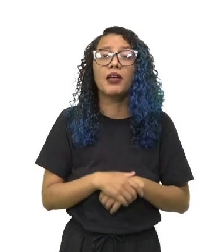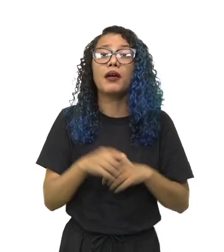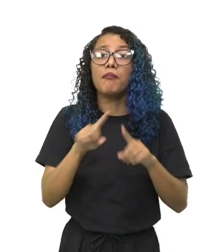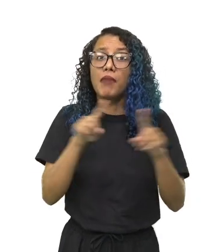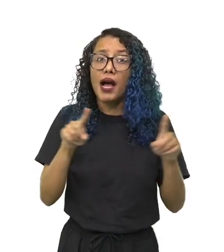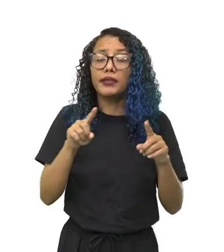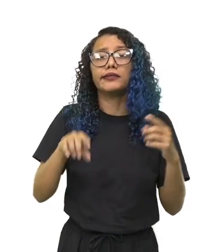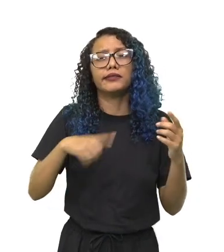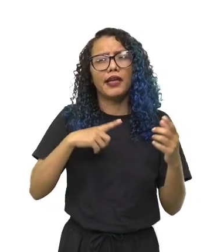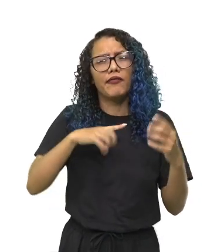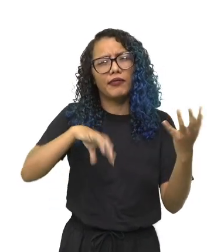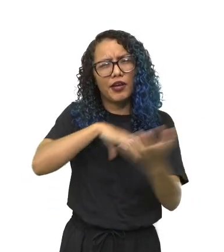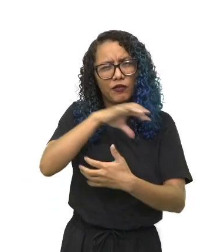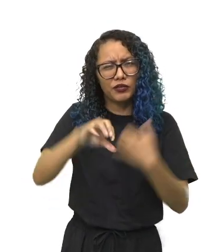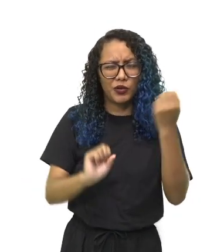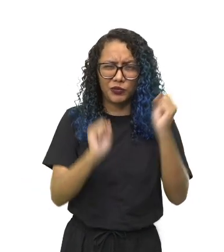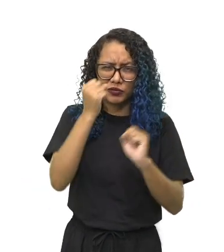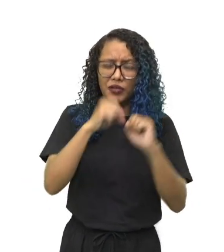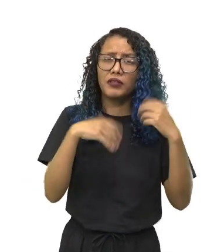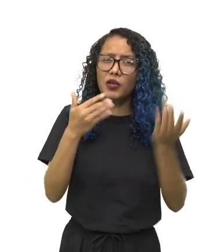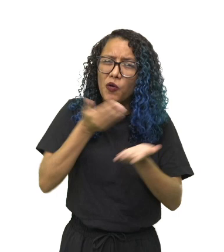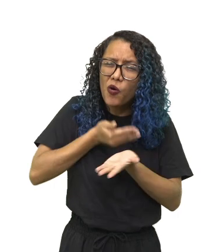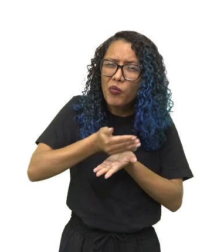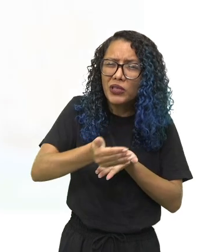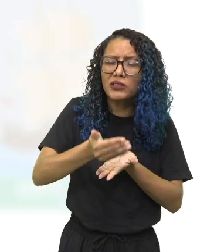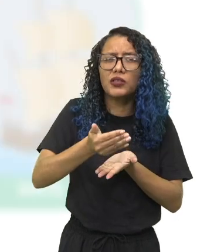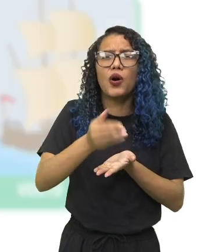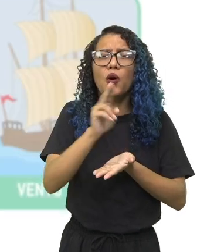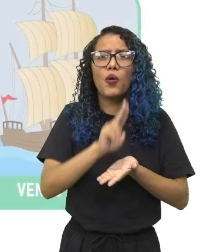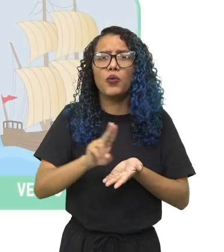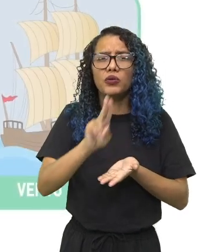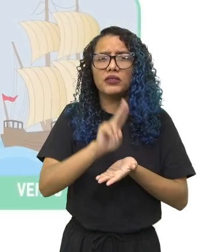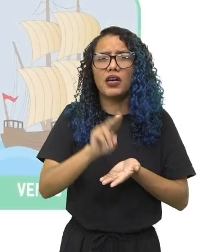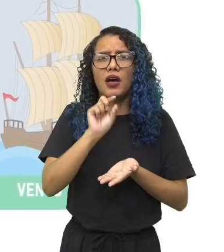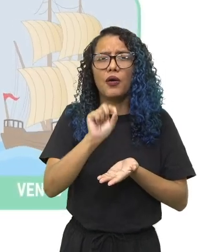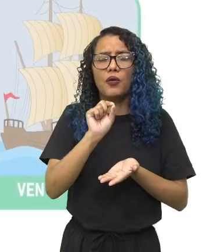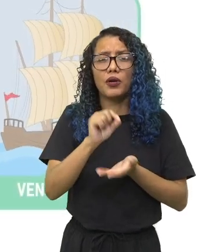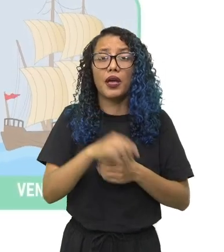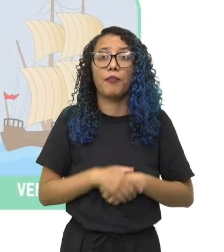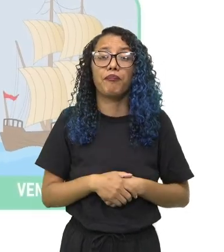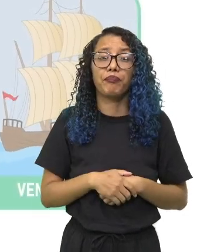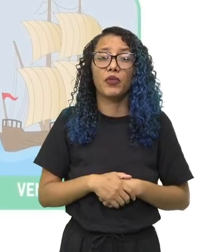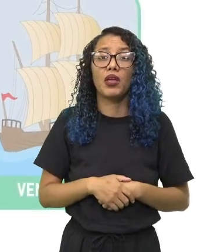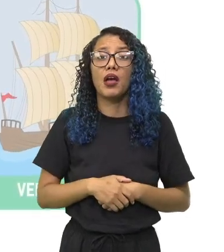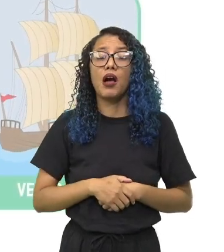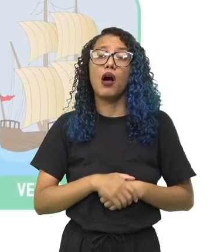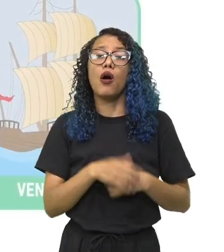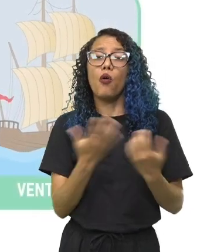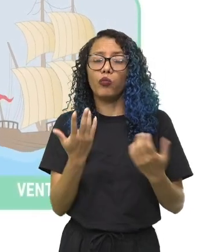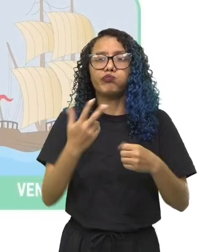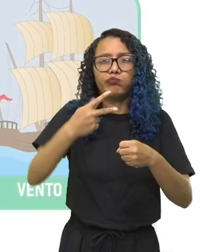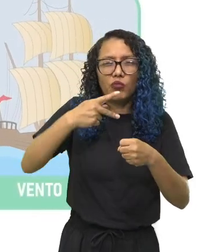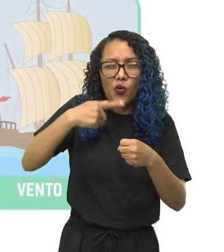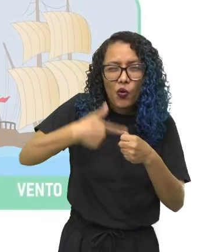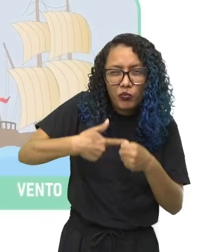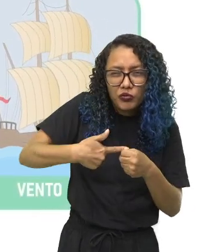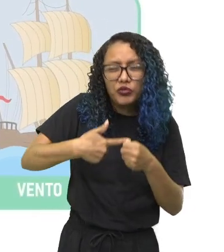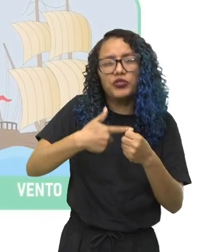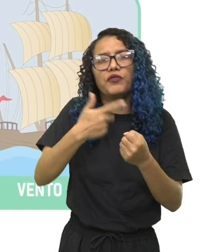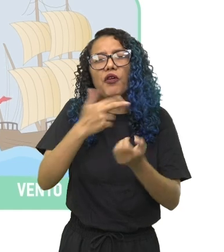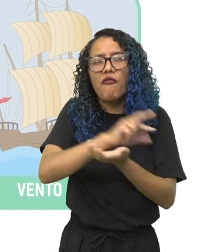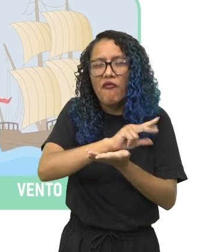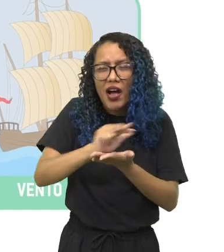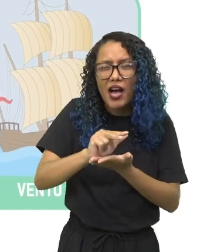Industrial foram introduzidas aí, né, a era dos combustíveis fósseis. E aí nós tivemos o uso do